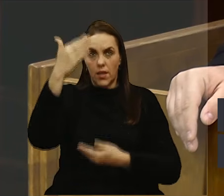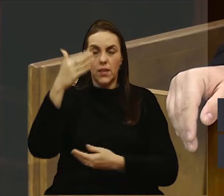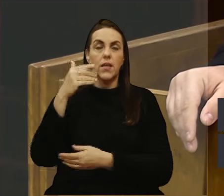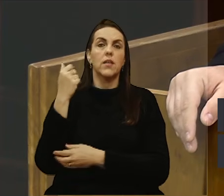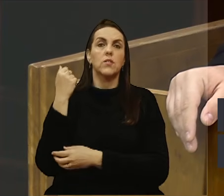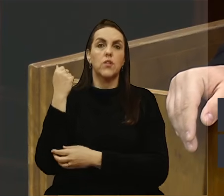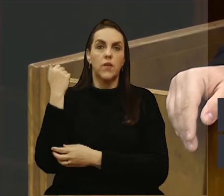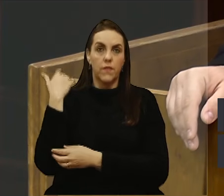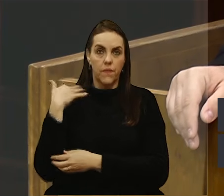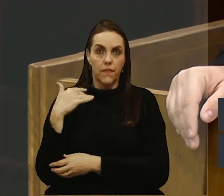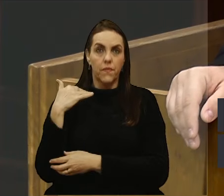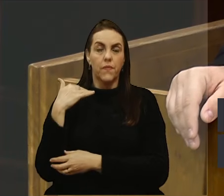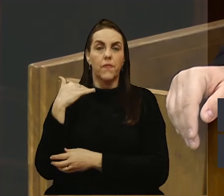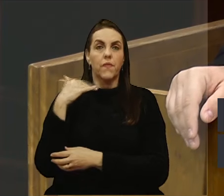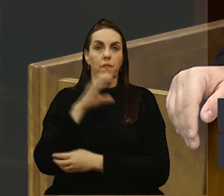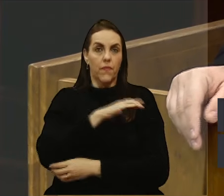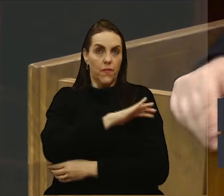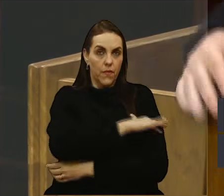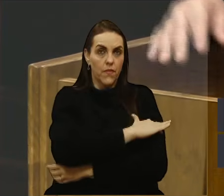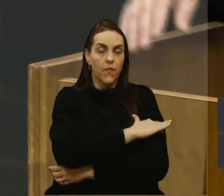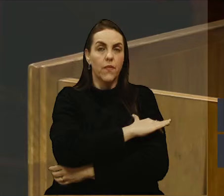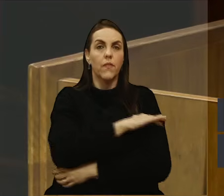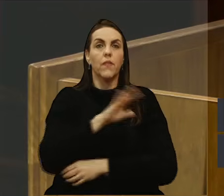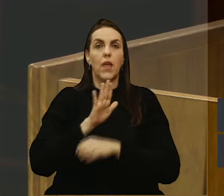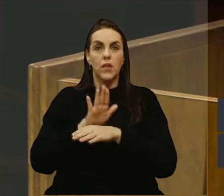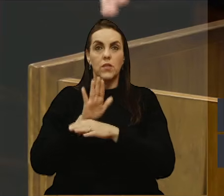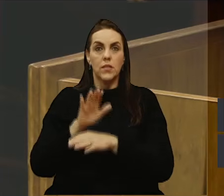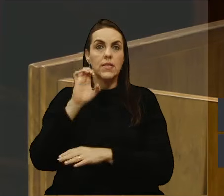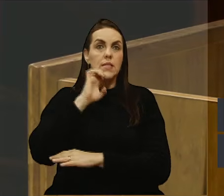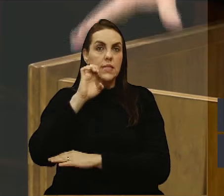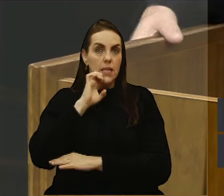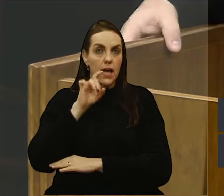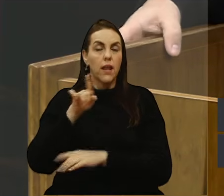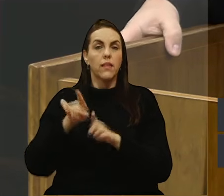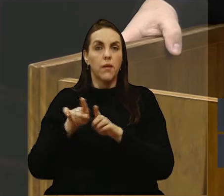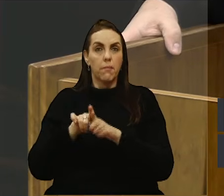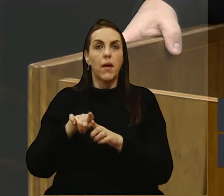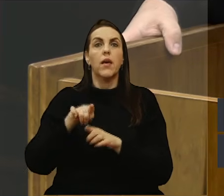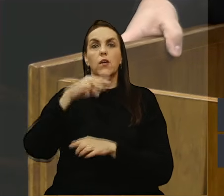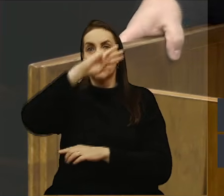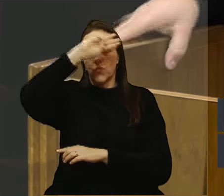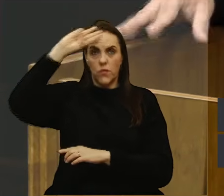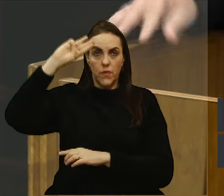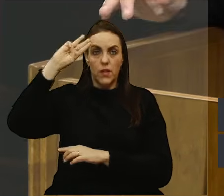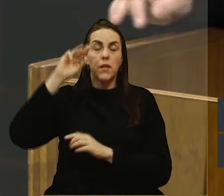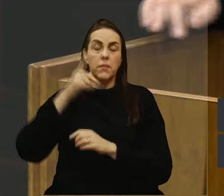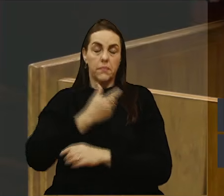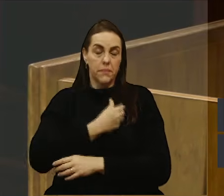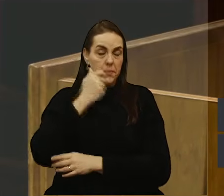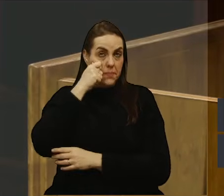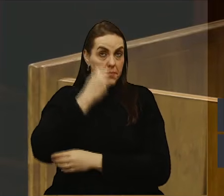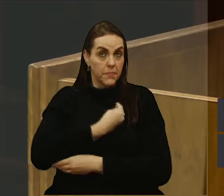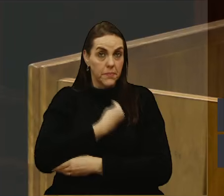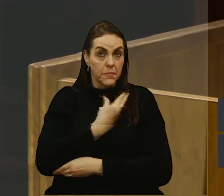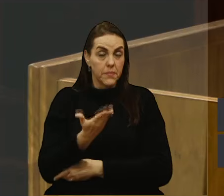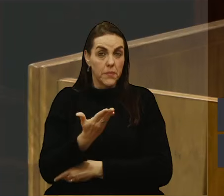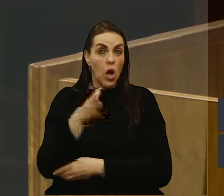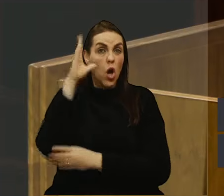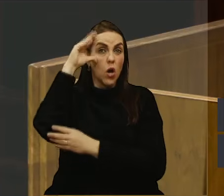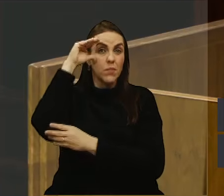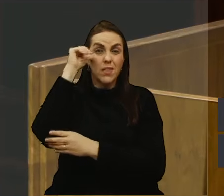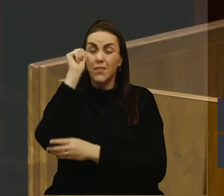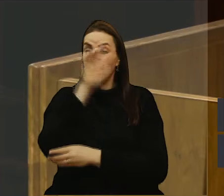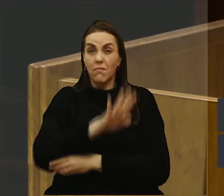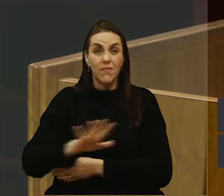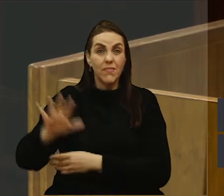Andresso, o vereador Capitão Ramon, a assessoria da vereadora Estela, do Juliano, que estiveram presentes. Nós observamos um verdadeiro cenário